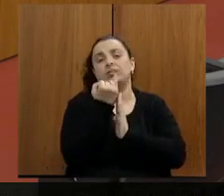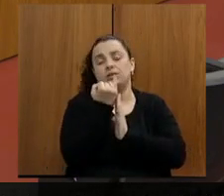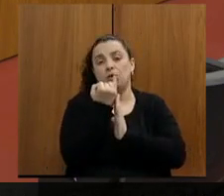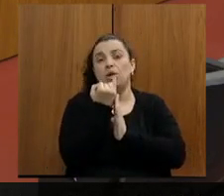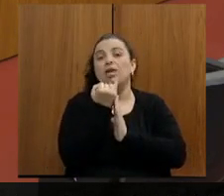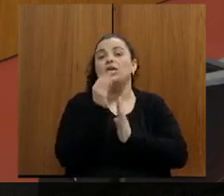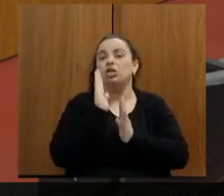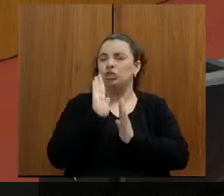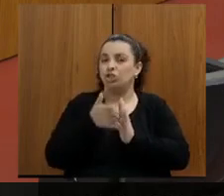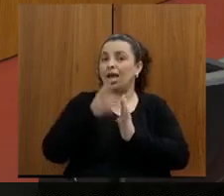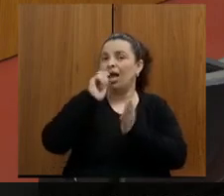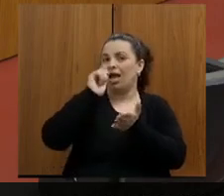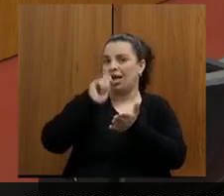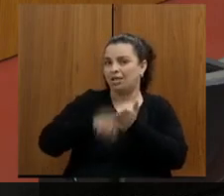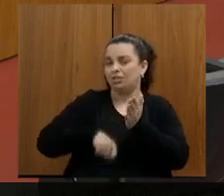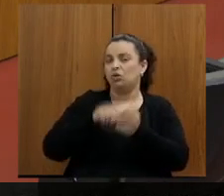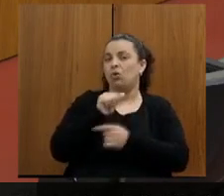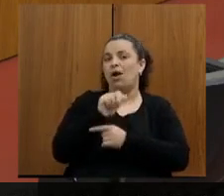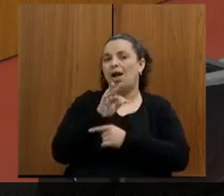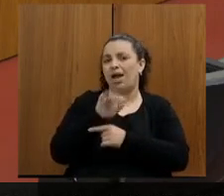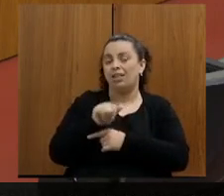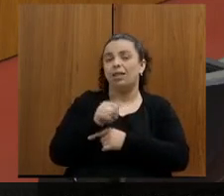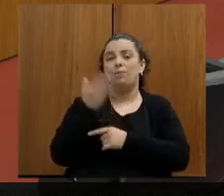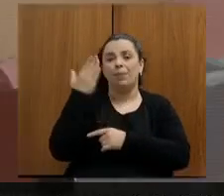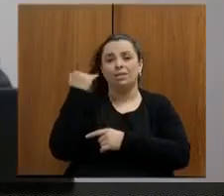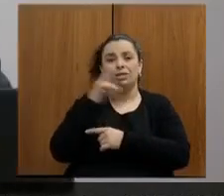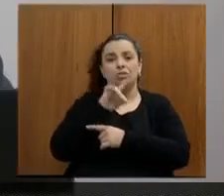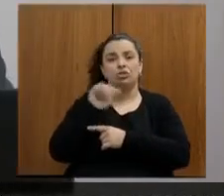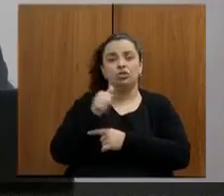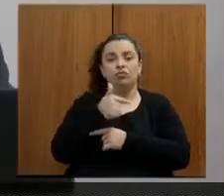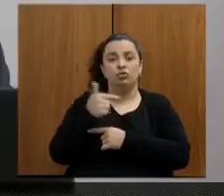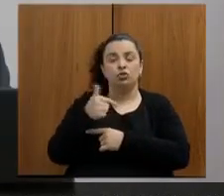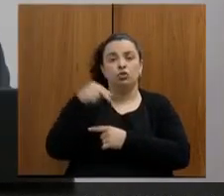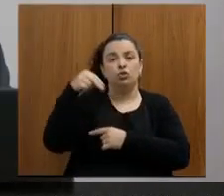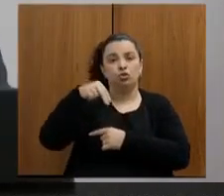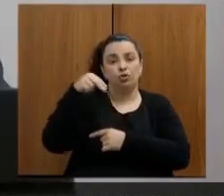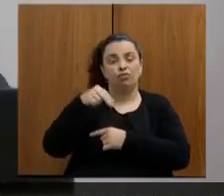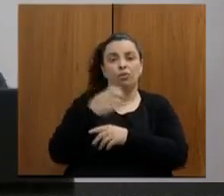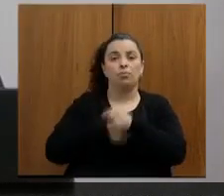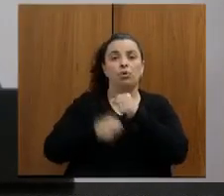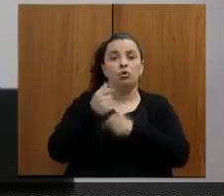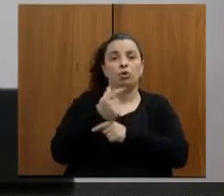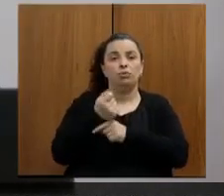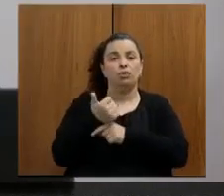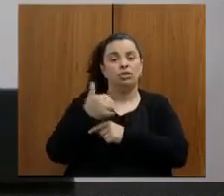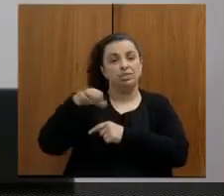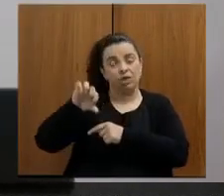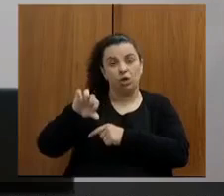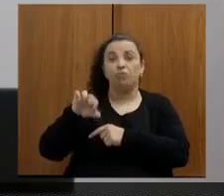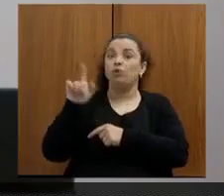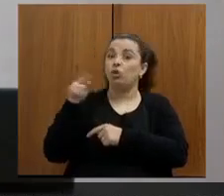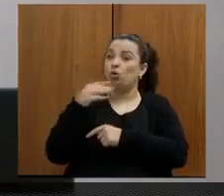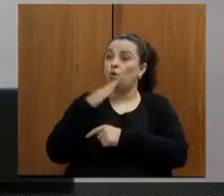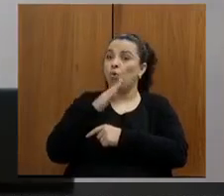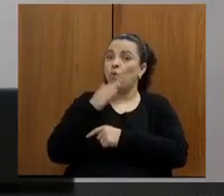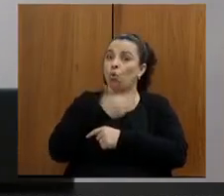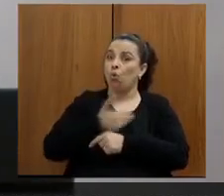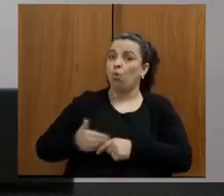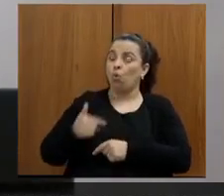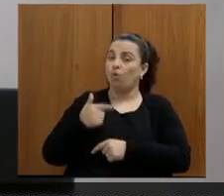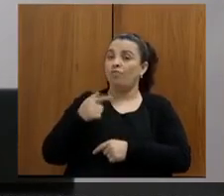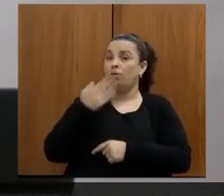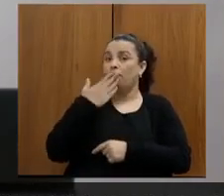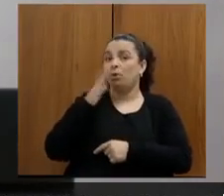no dia vinte e dois de novembro de 2019 onde o governo previa o pagamento de três parcelas o